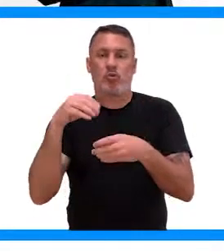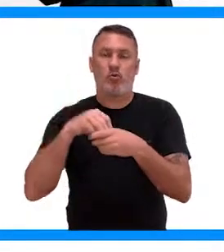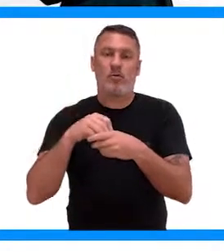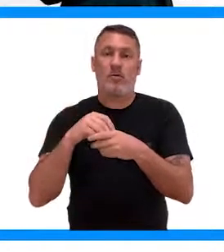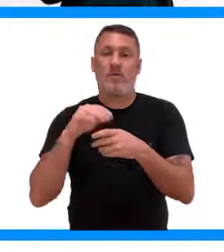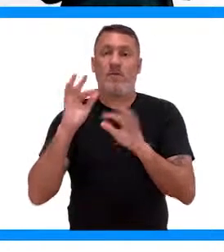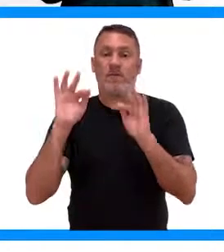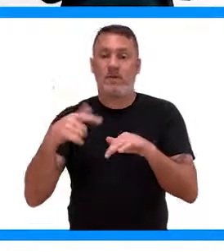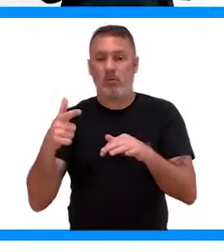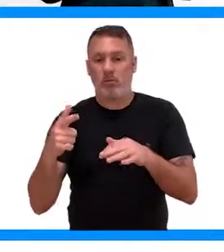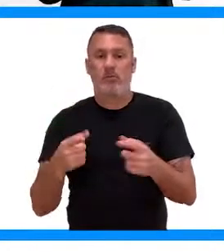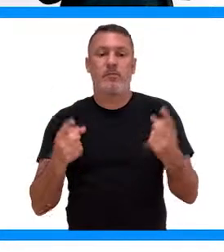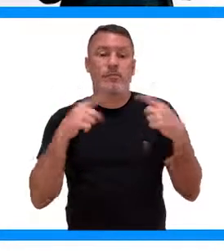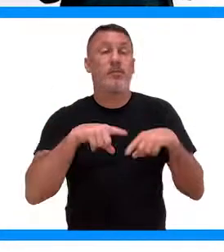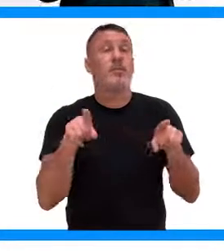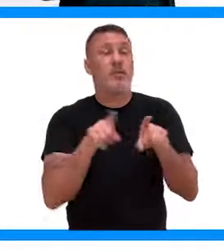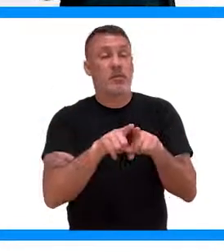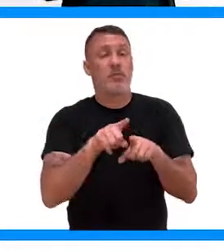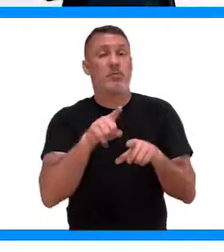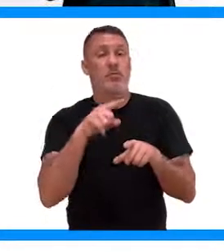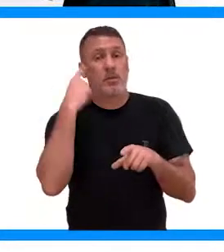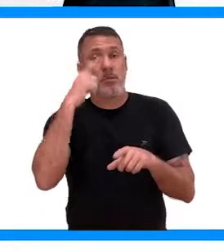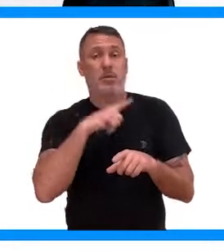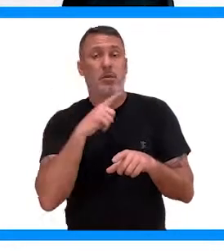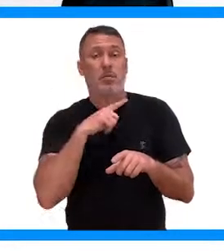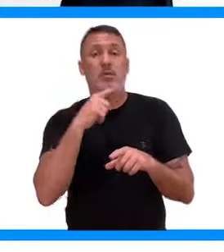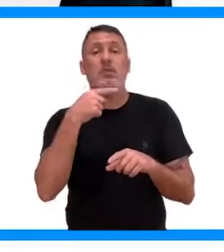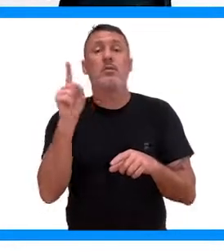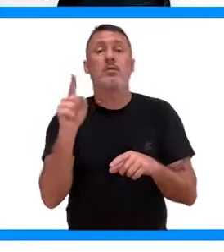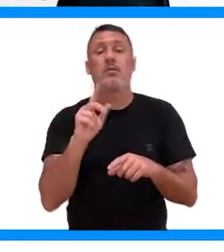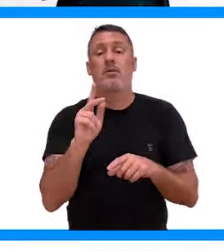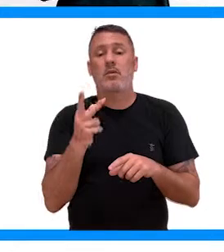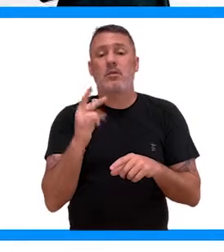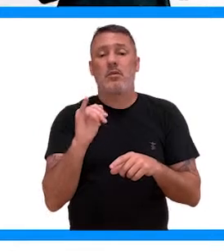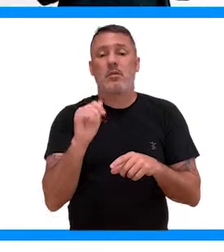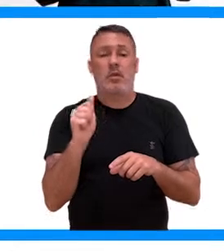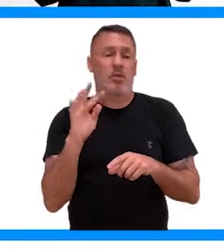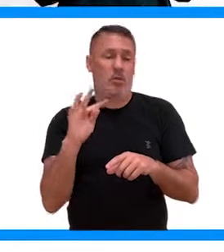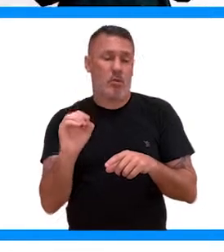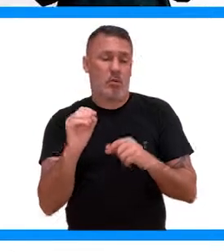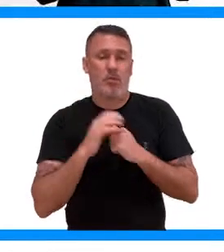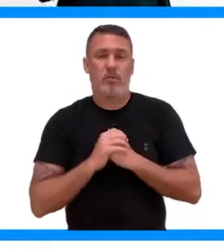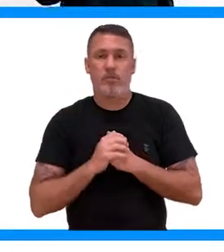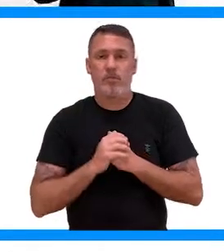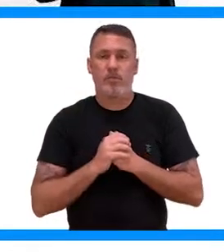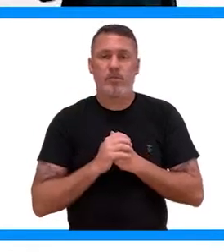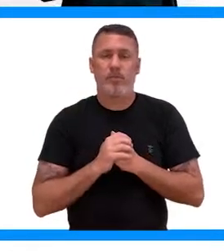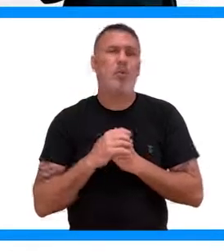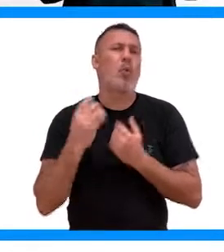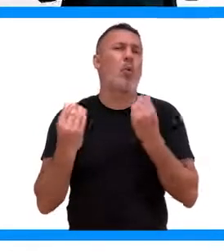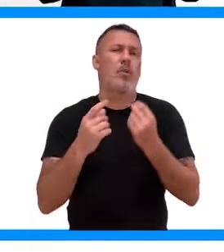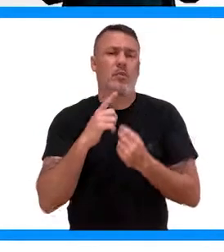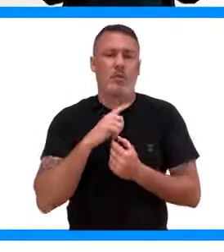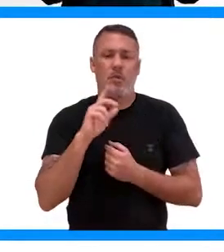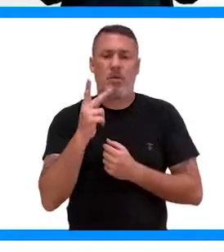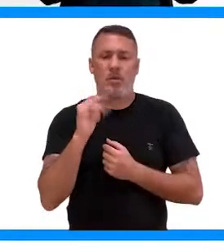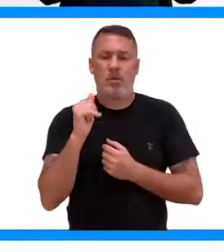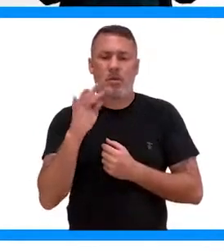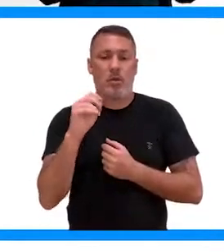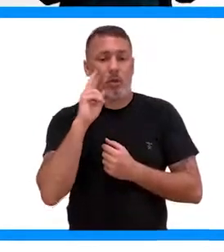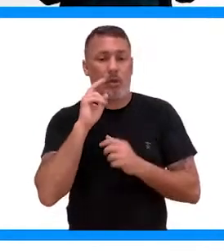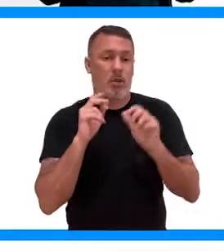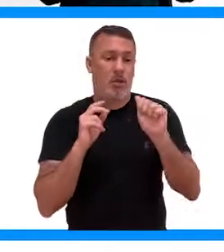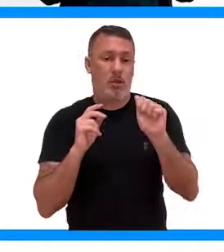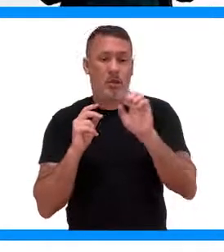ou no infinitivo. Bien? Existe também a acentuação do hiato. Vamos ver. Quando há hiato de